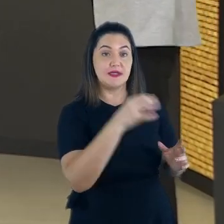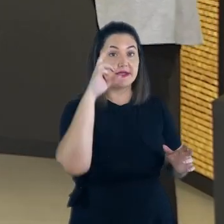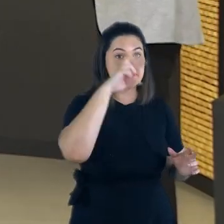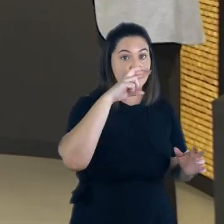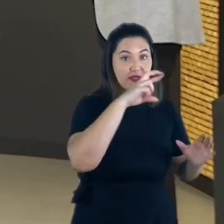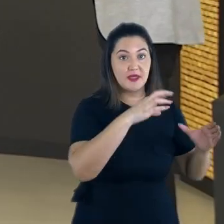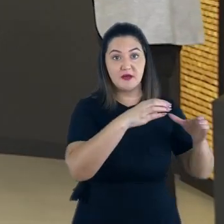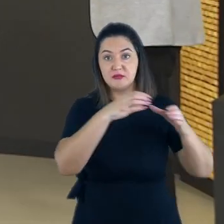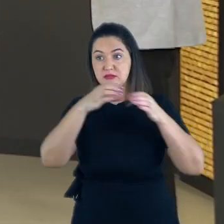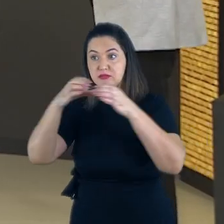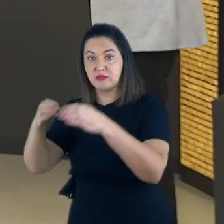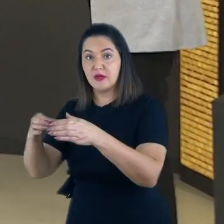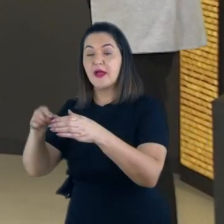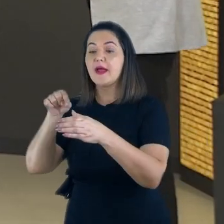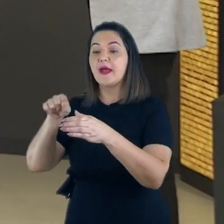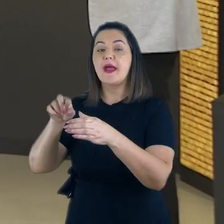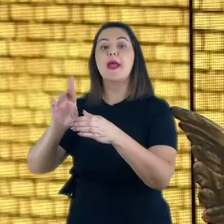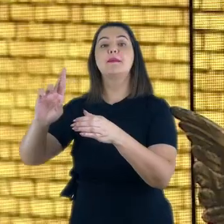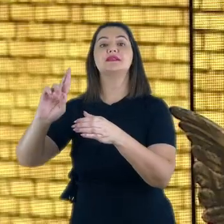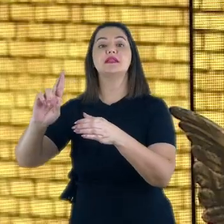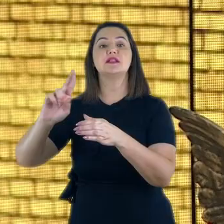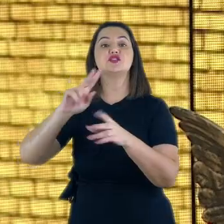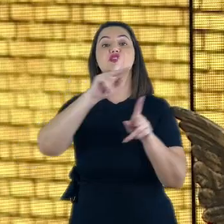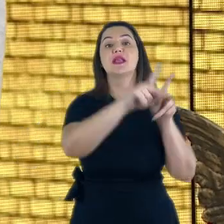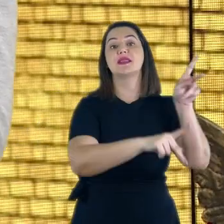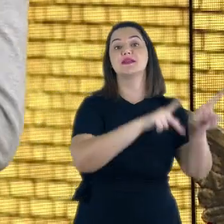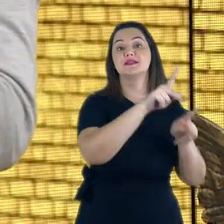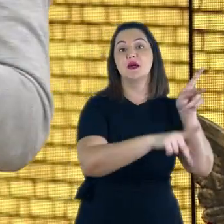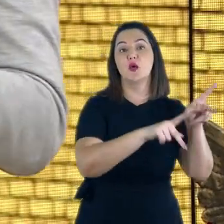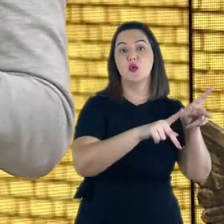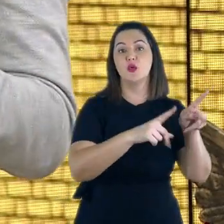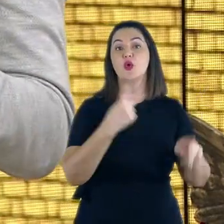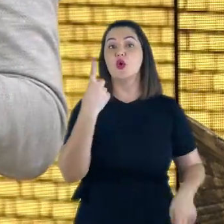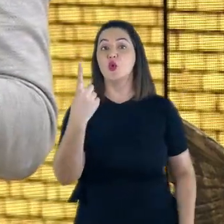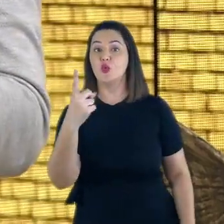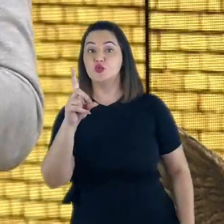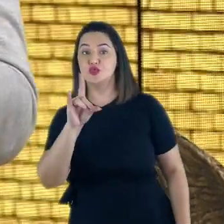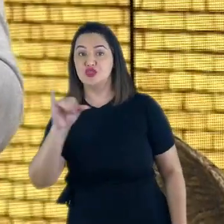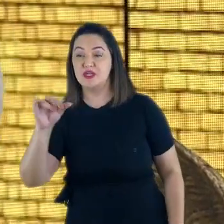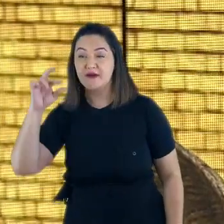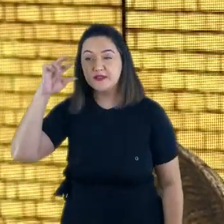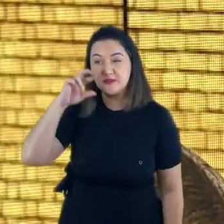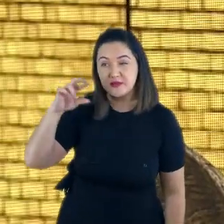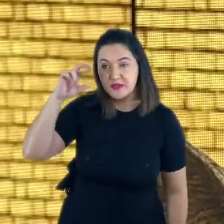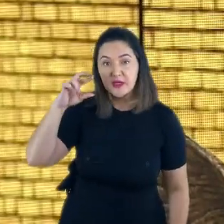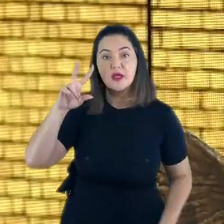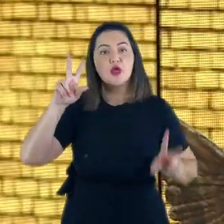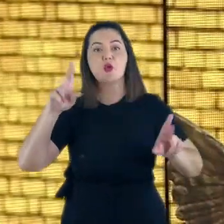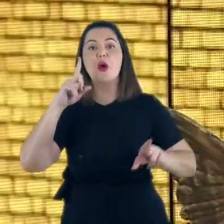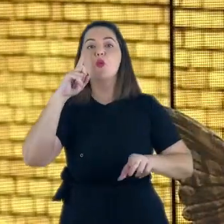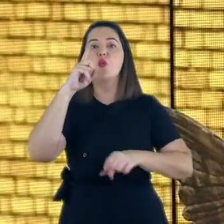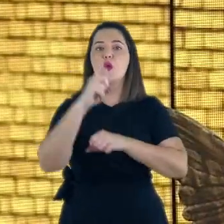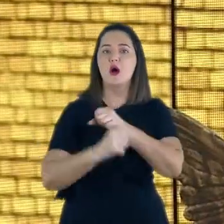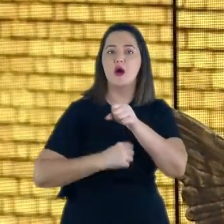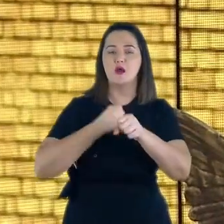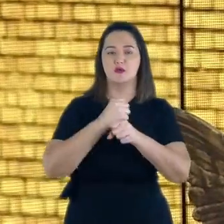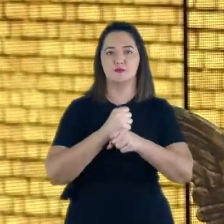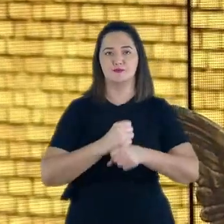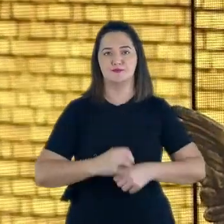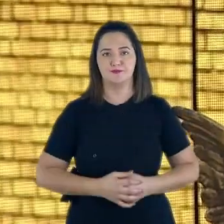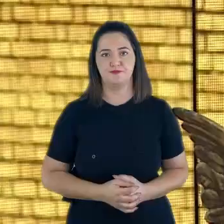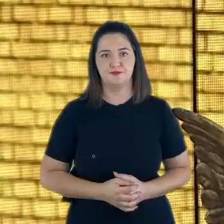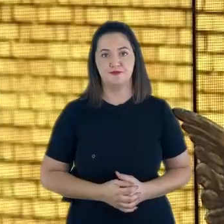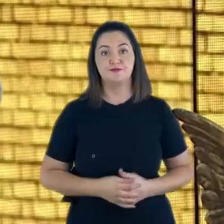um dia deveria representar um ano. Você percebeu? Enquanto em Números 14, 34,